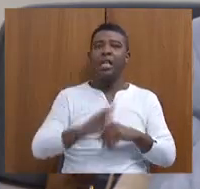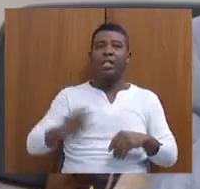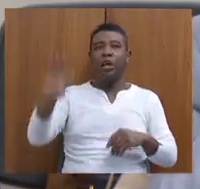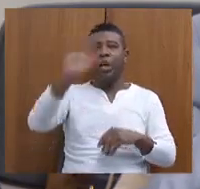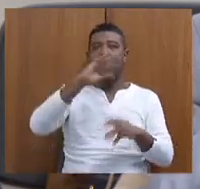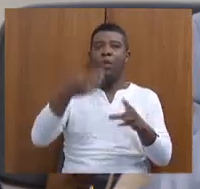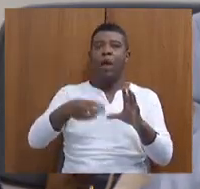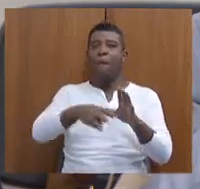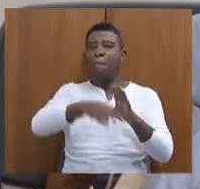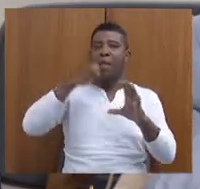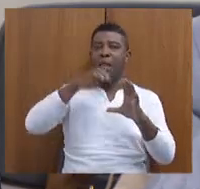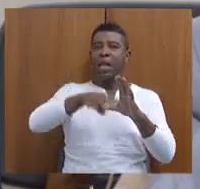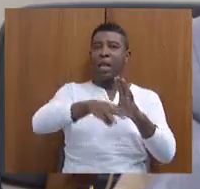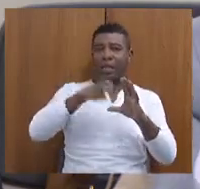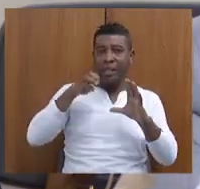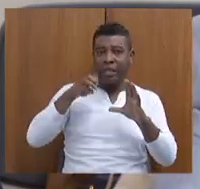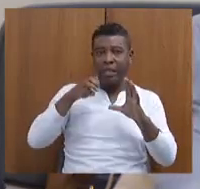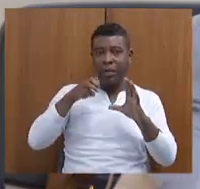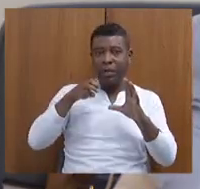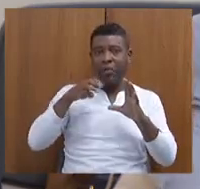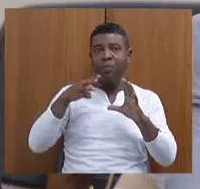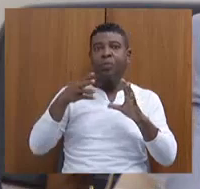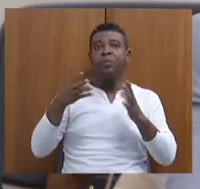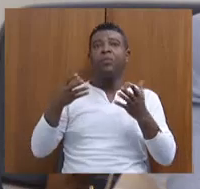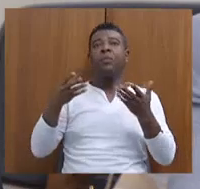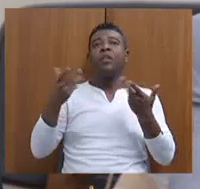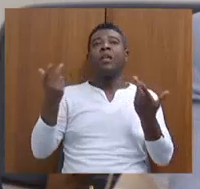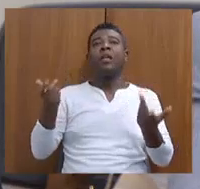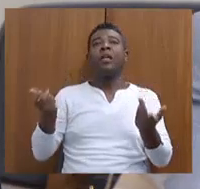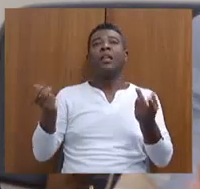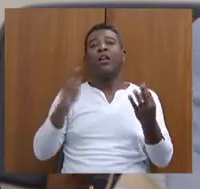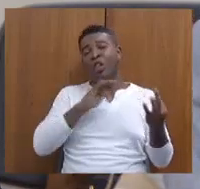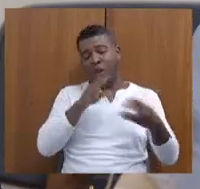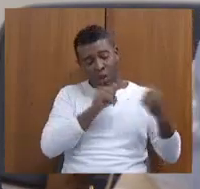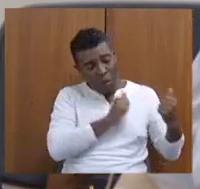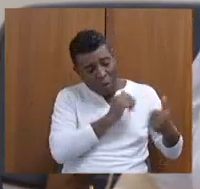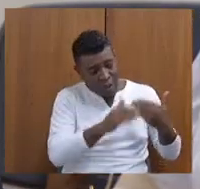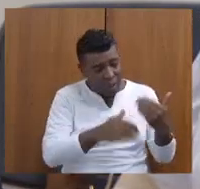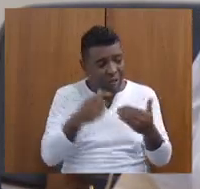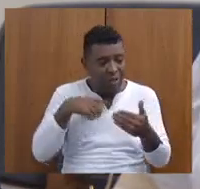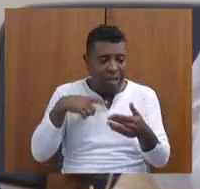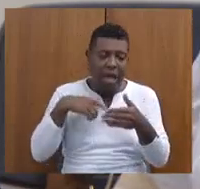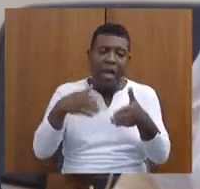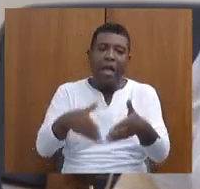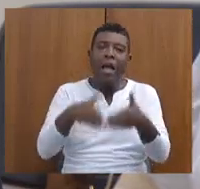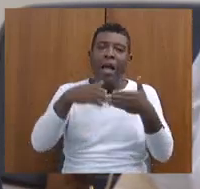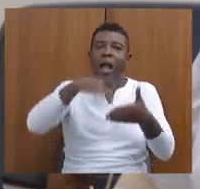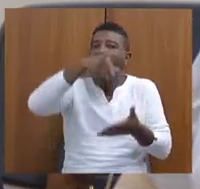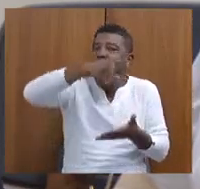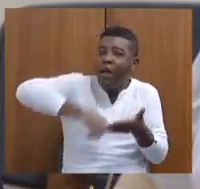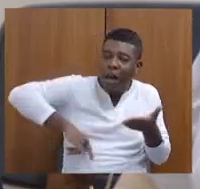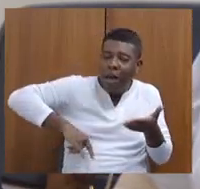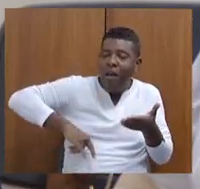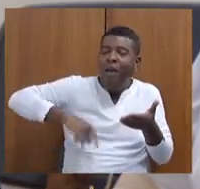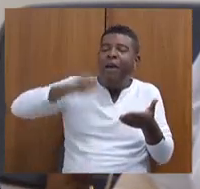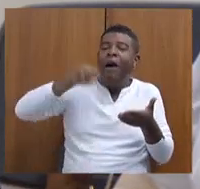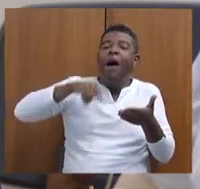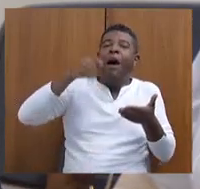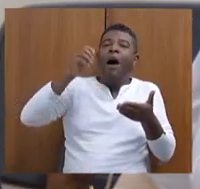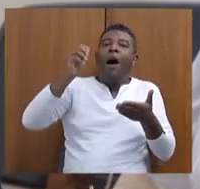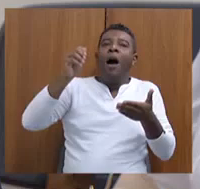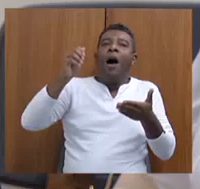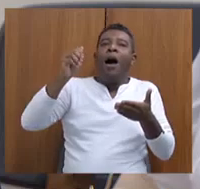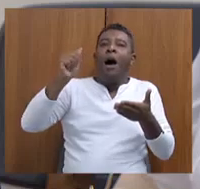processos passarão estão passando pelo licenciamento ambiental a doença da MN